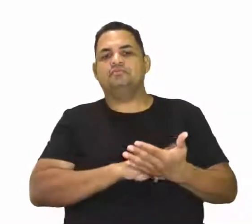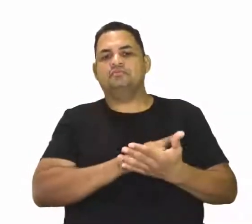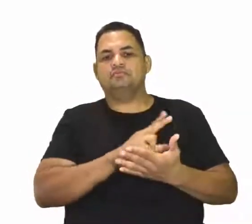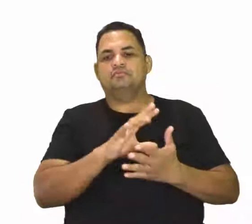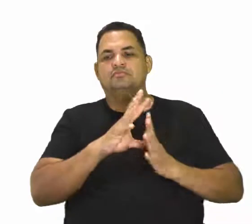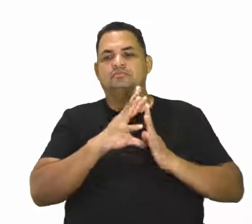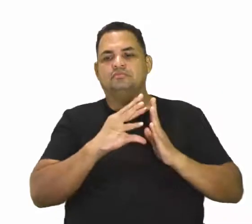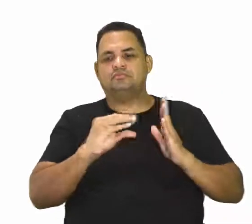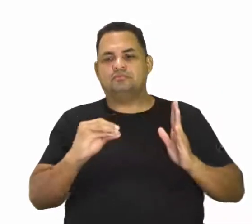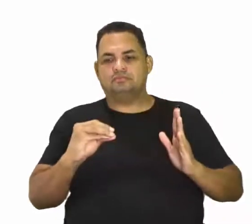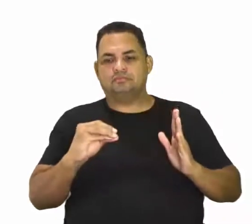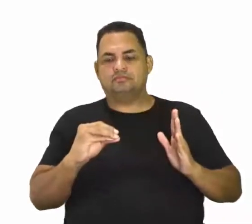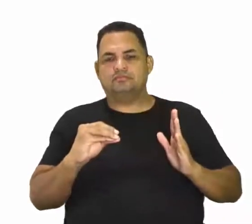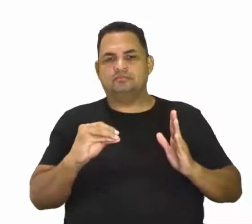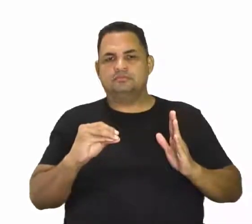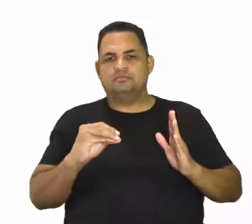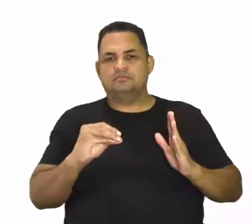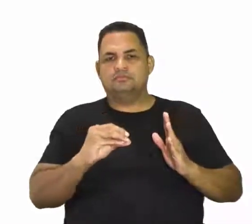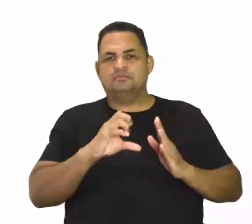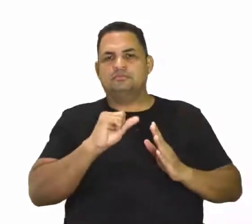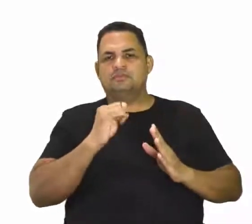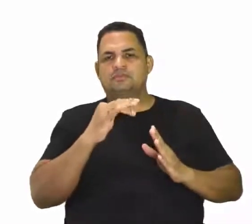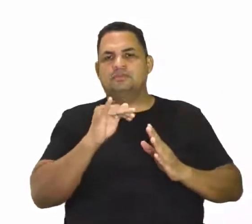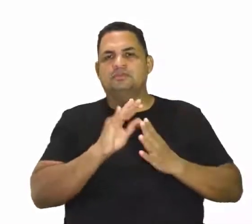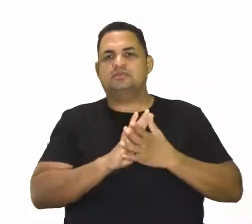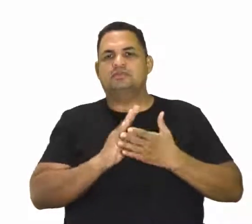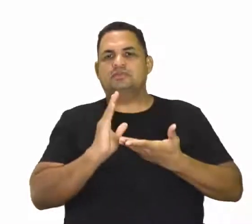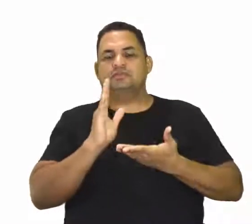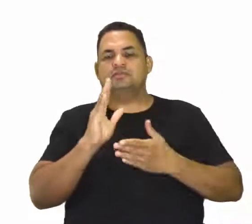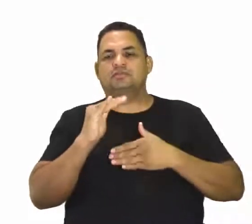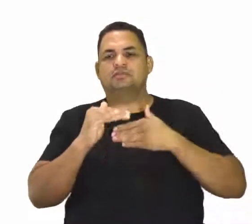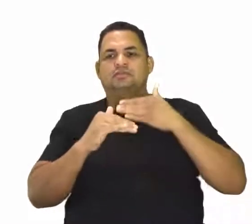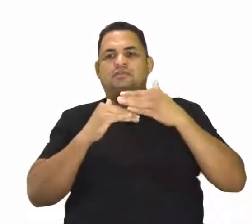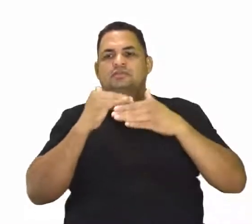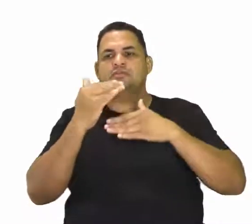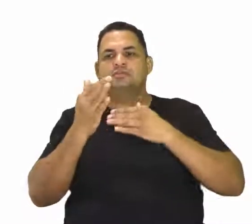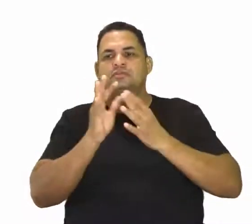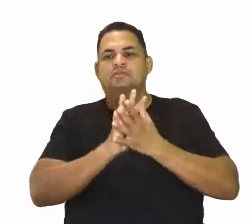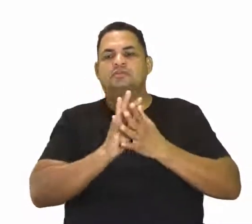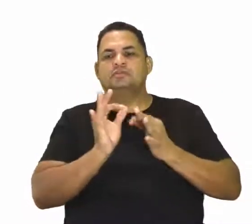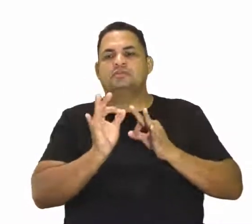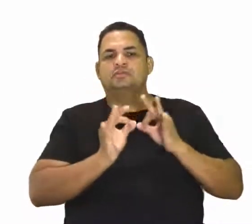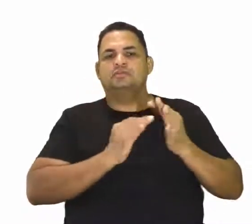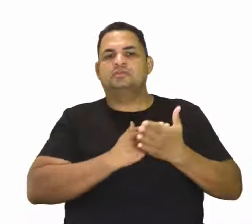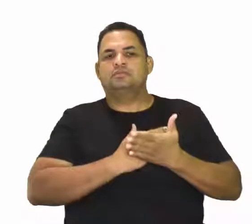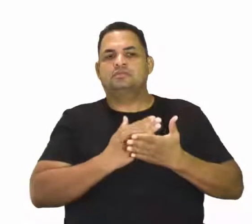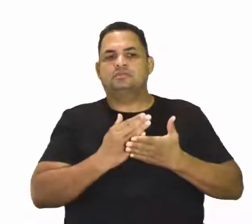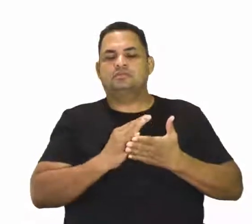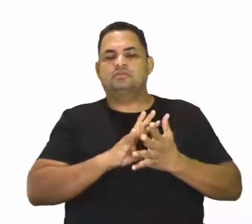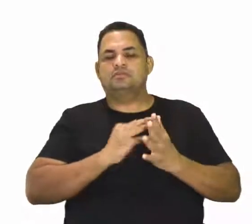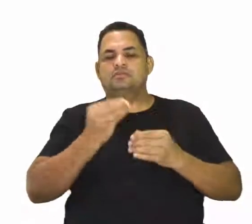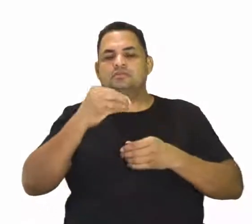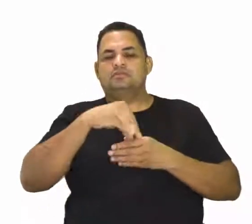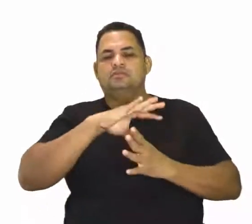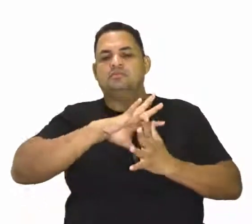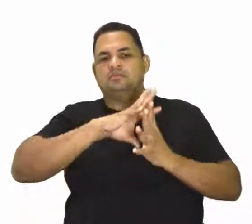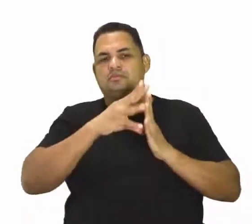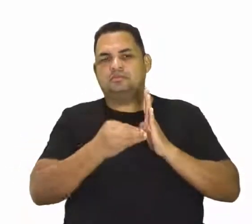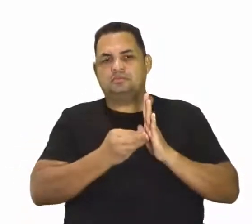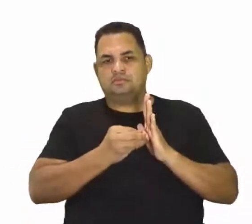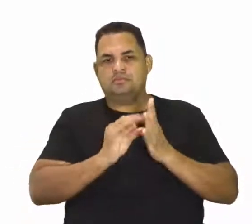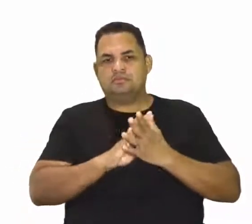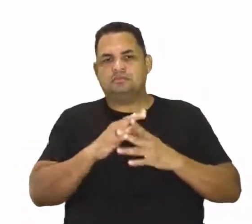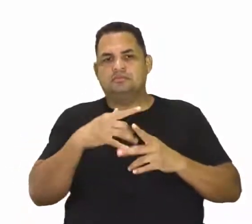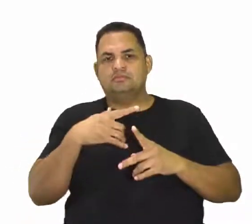Diversos modelos de SAFs já foram desenvolvidos e implantados na Amazônia,